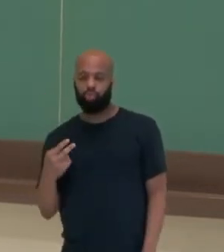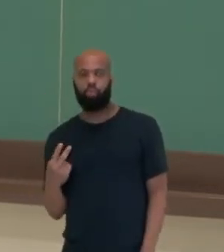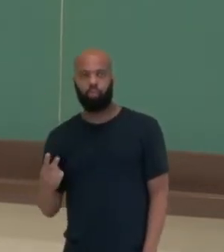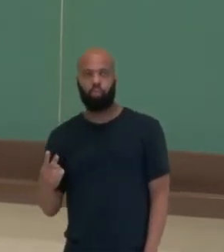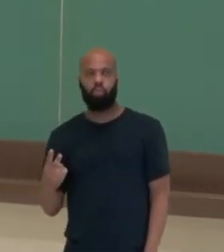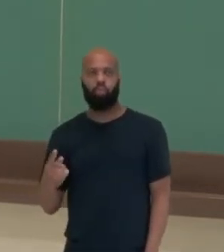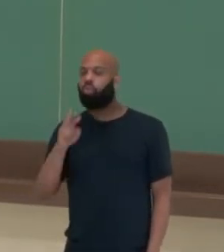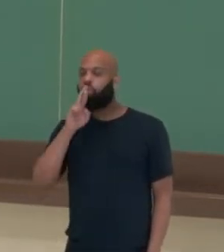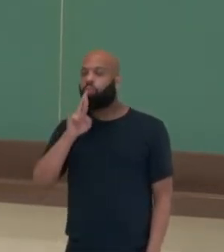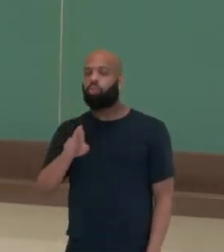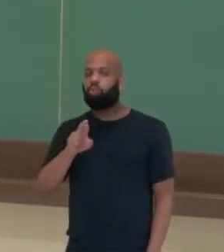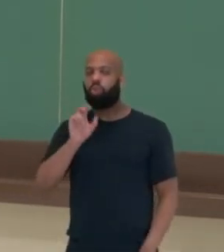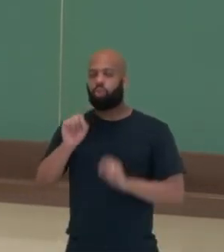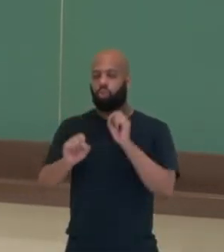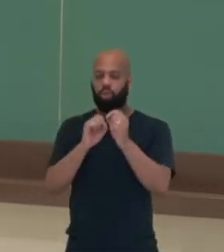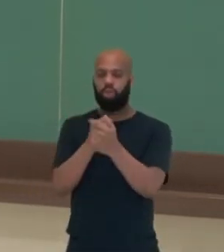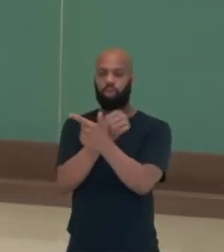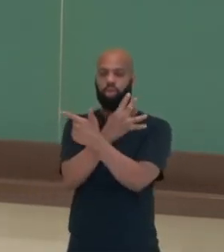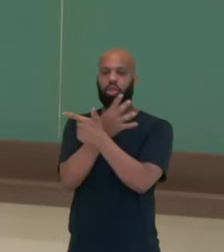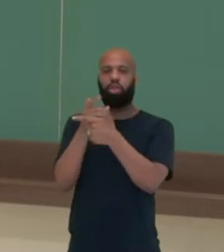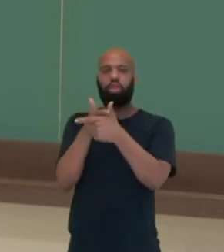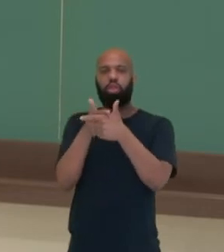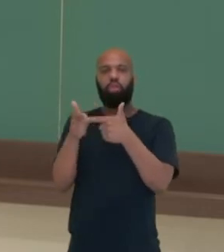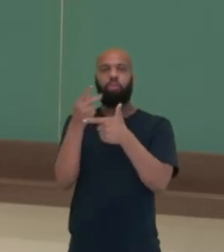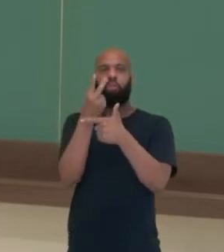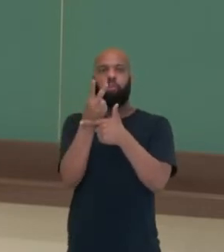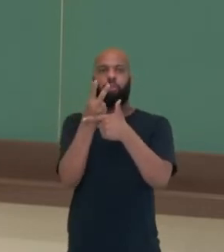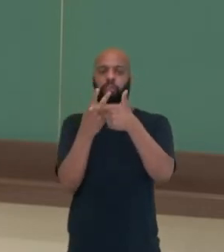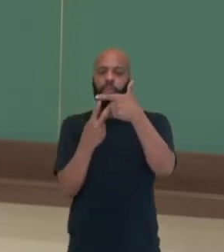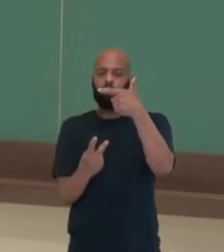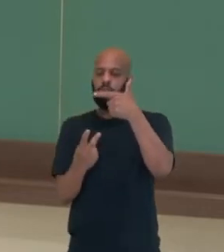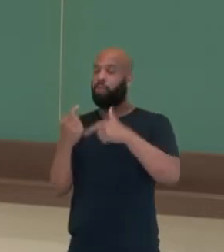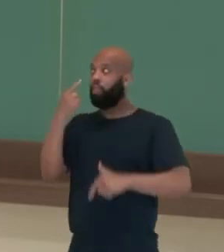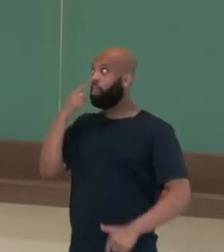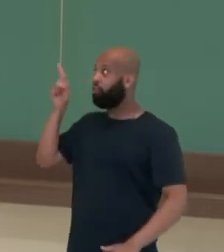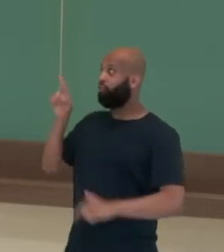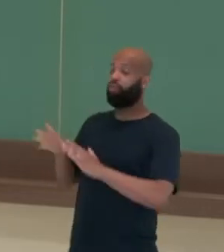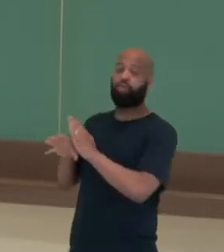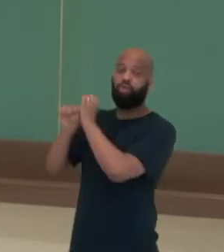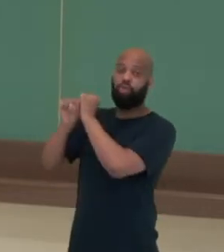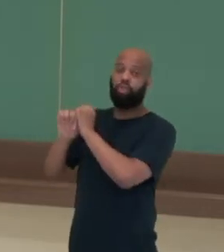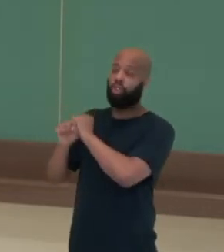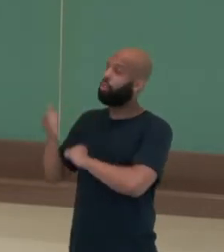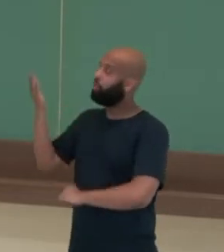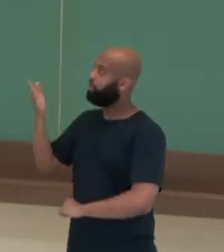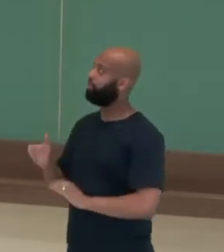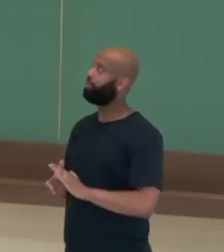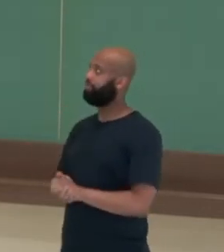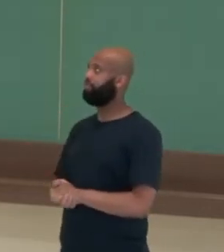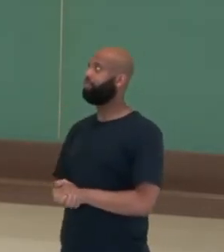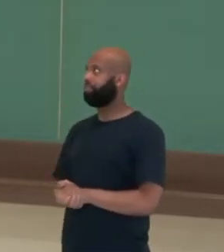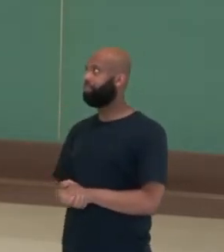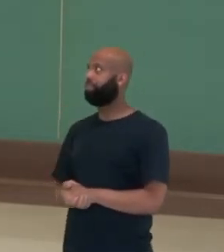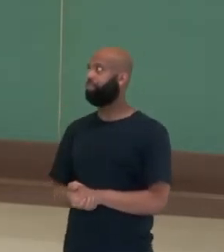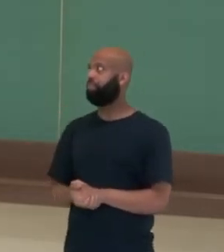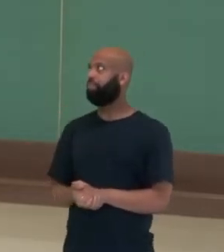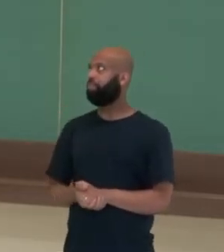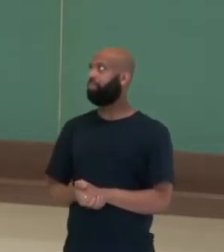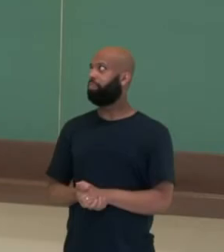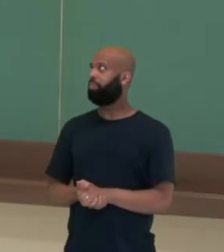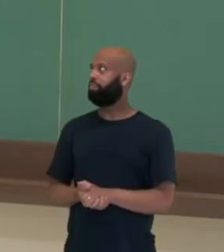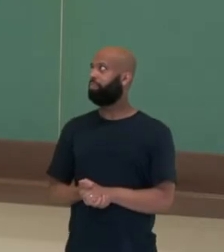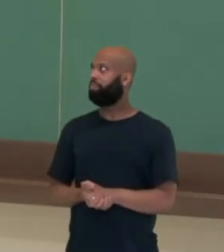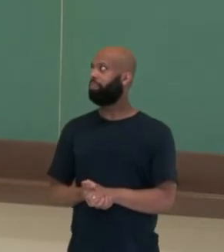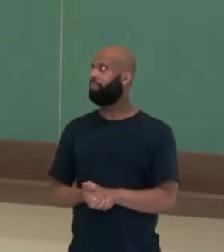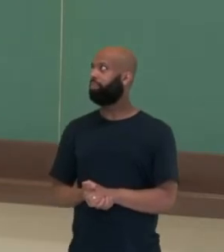quantidade? 2 elevado a n sobre 2. O n é 2, 2 elevado a 2, 4 dividido por 2, 2. A